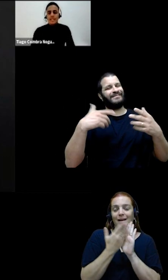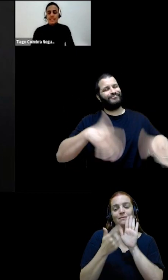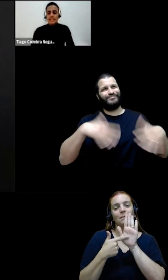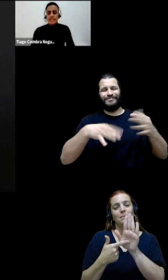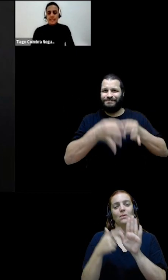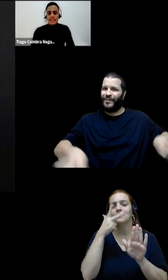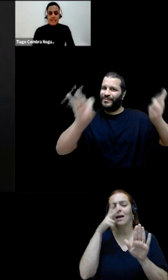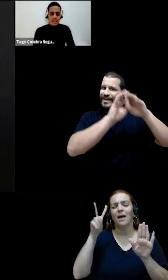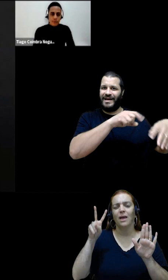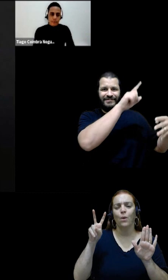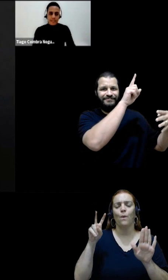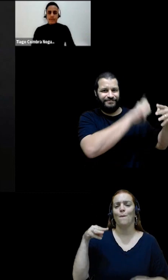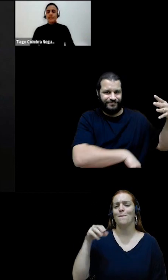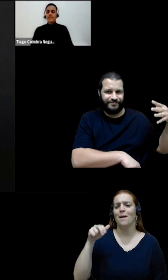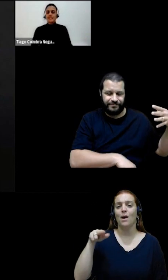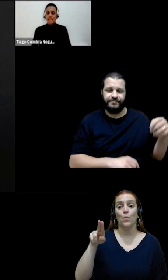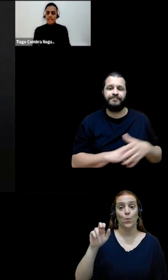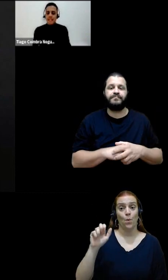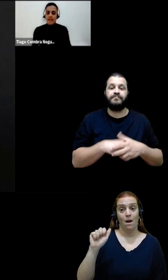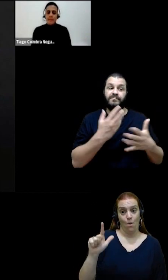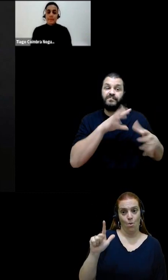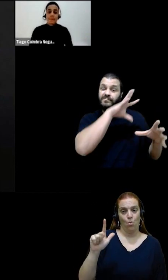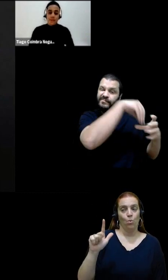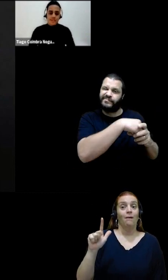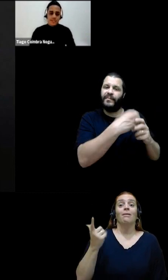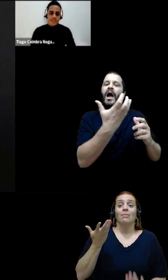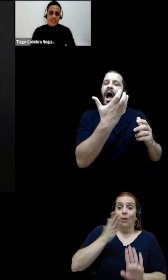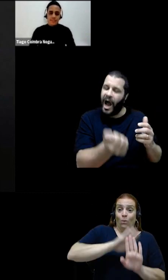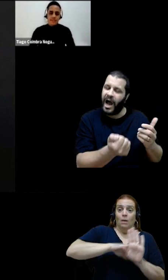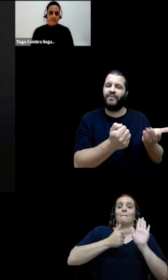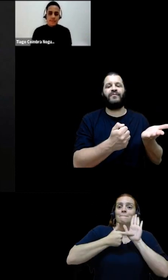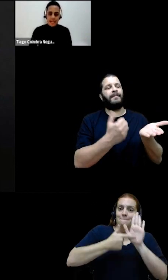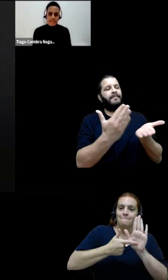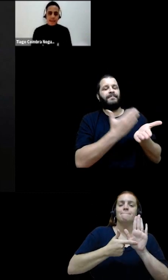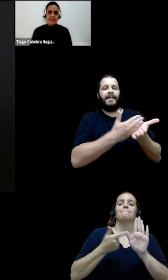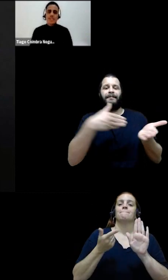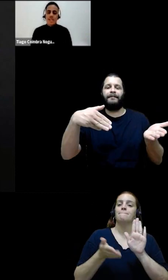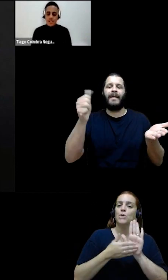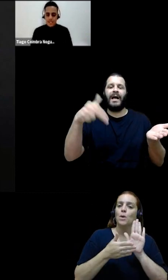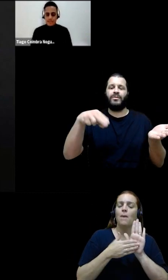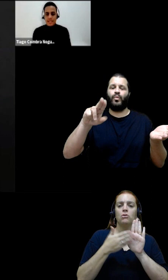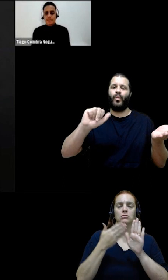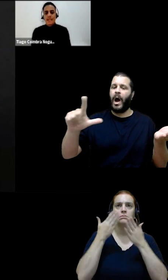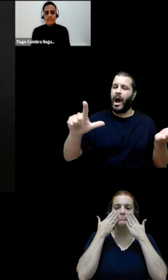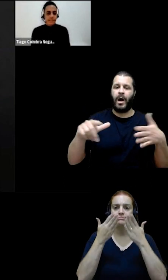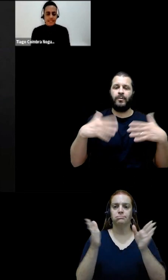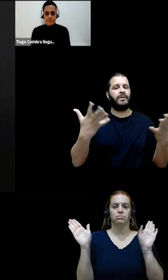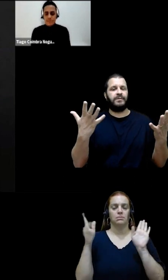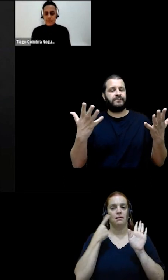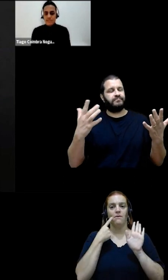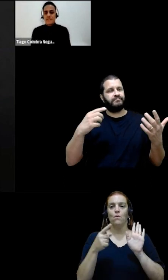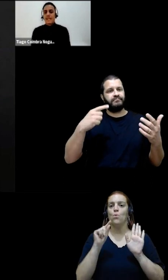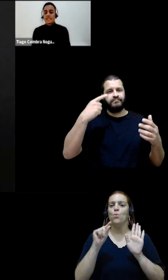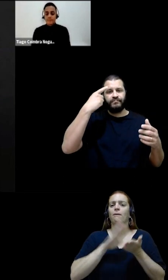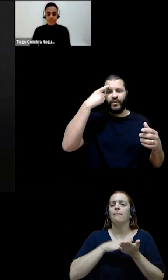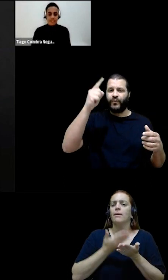né? E como um manual, ele tem uma proposta de ser uma visão mais abrangente a respeito da interpretação de